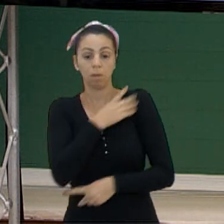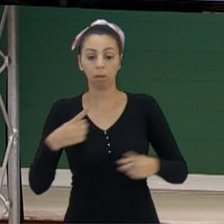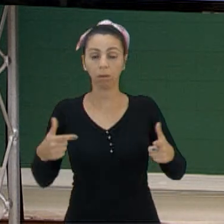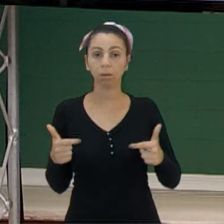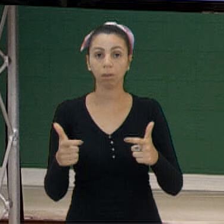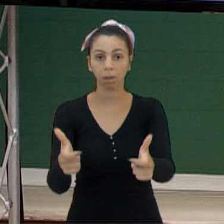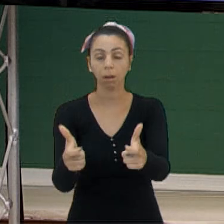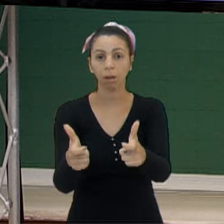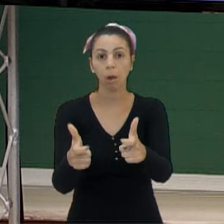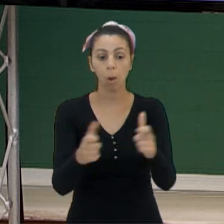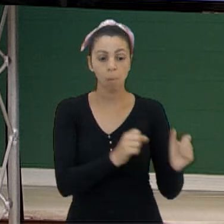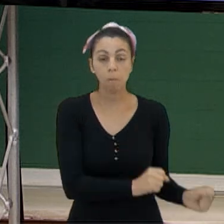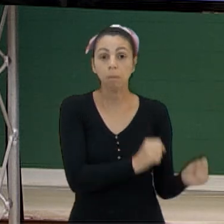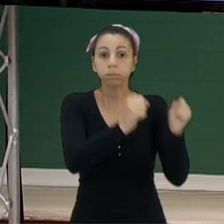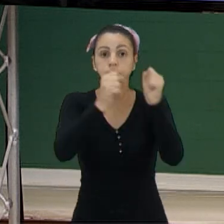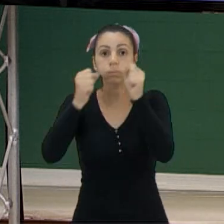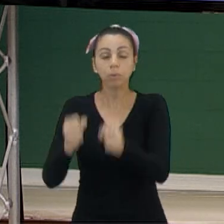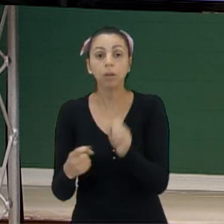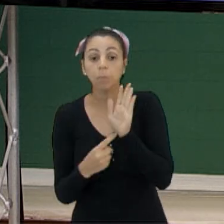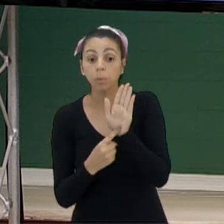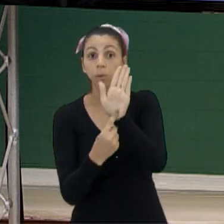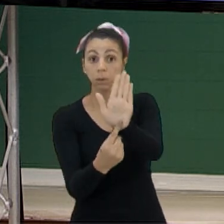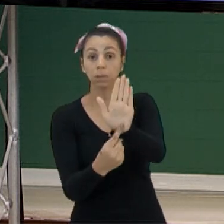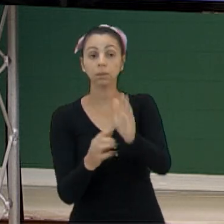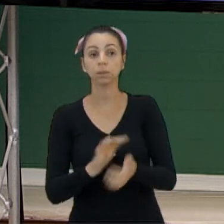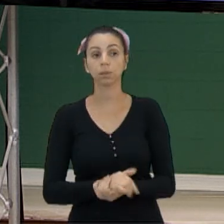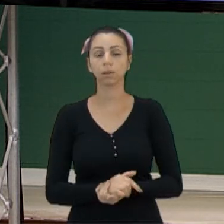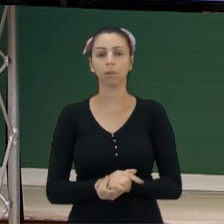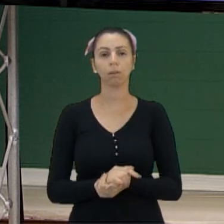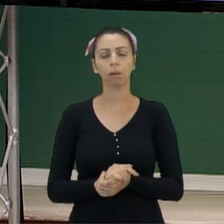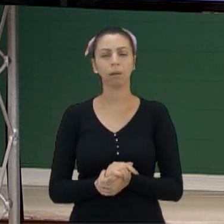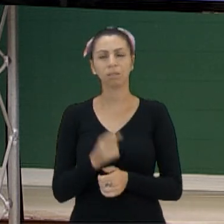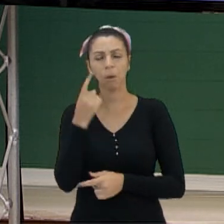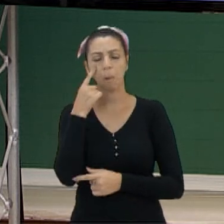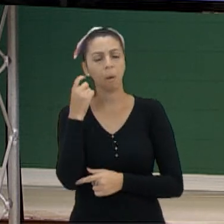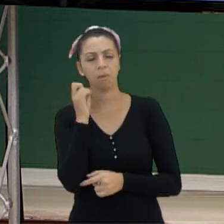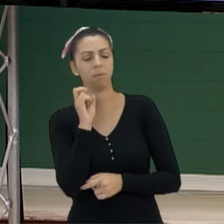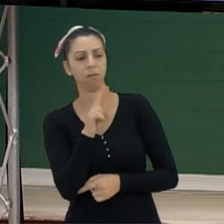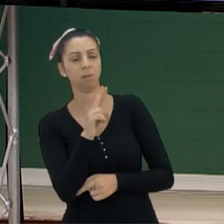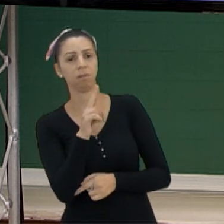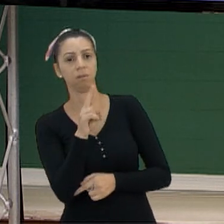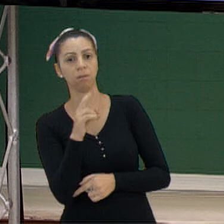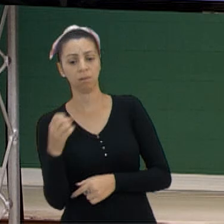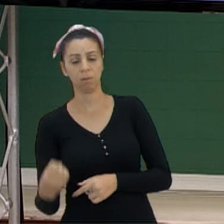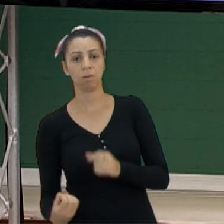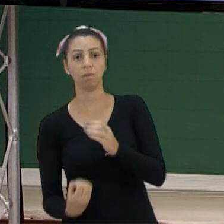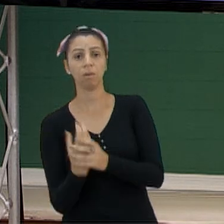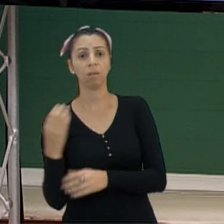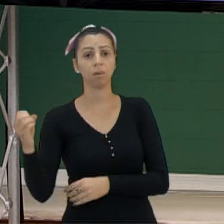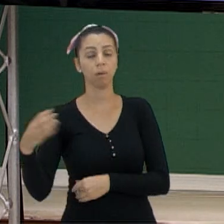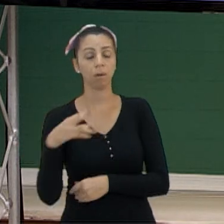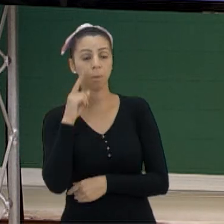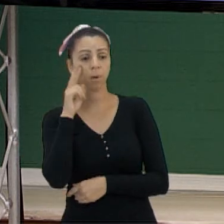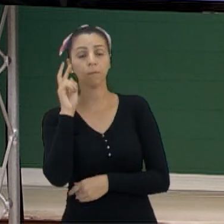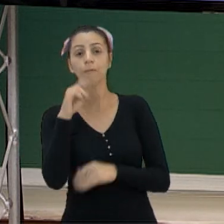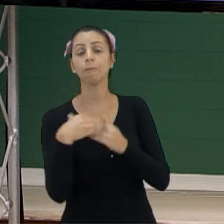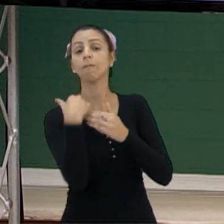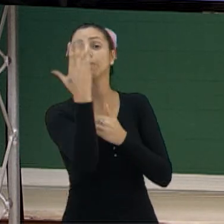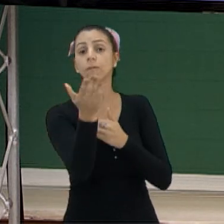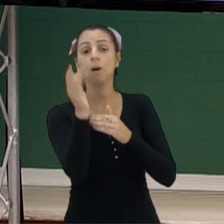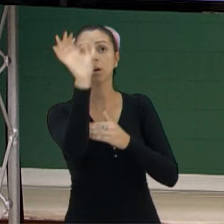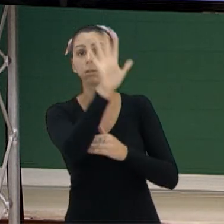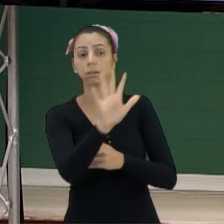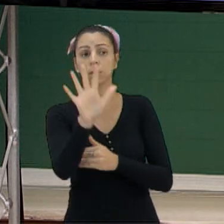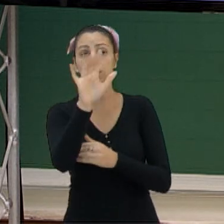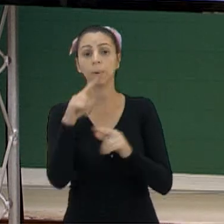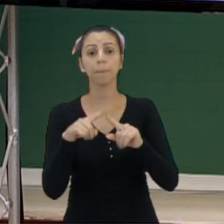mostrar poder, né? Olha lá. E ela não está olhando como o Renascimento fazia, olhando para fora do quadro.